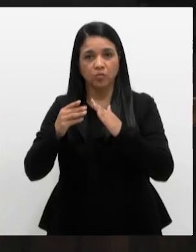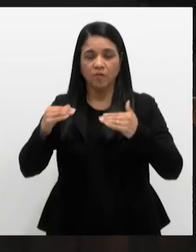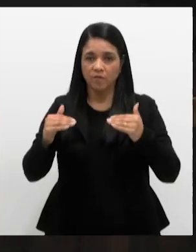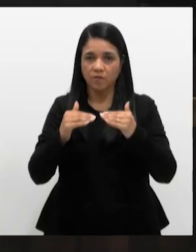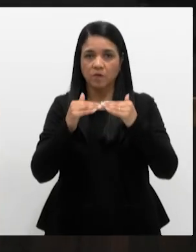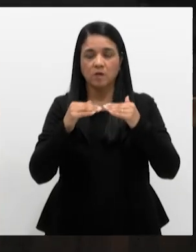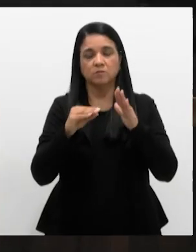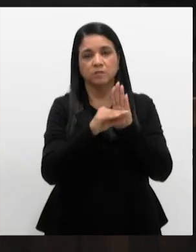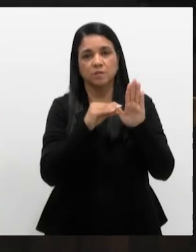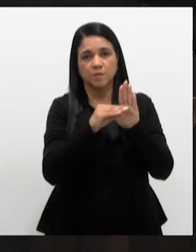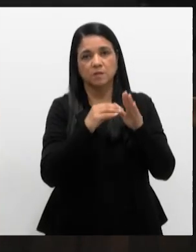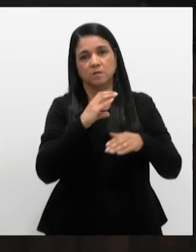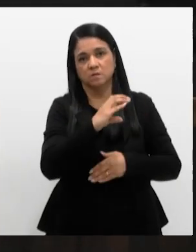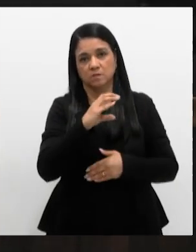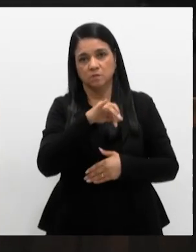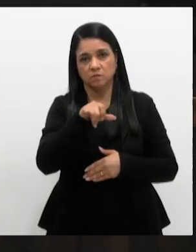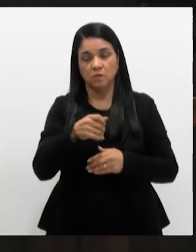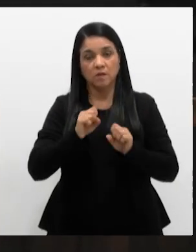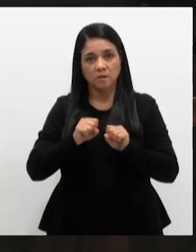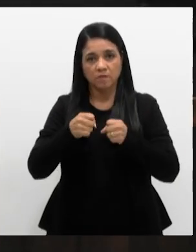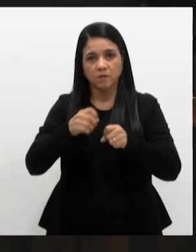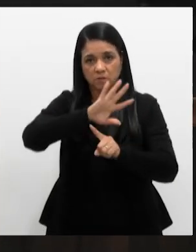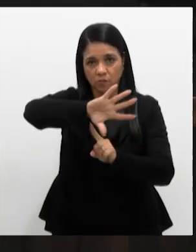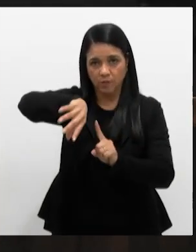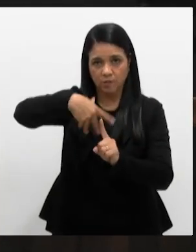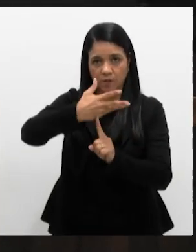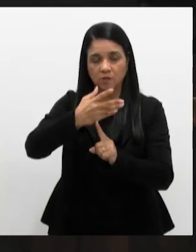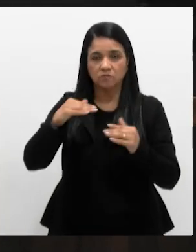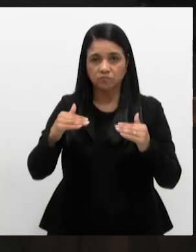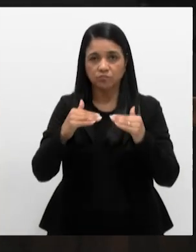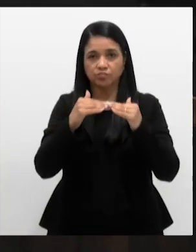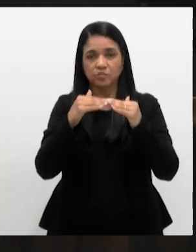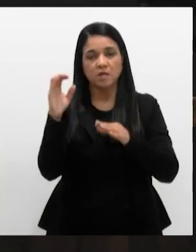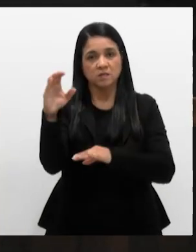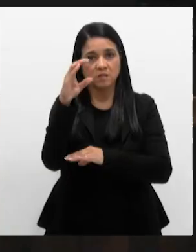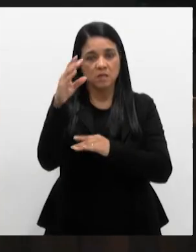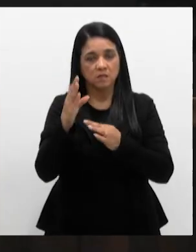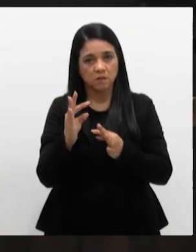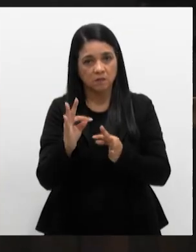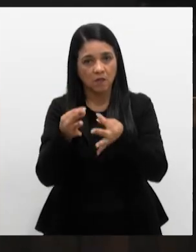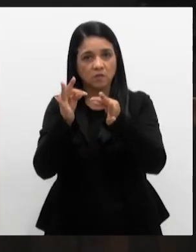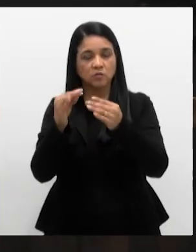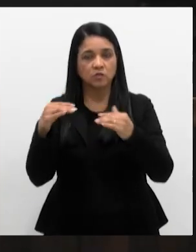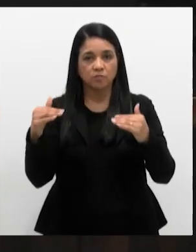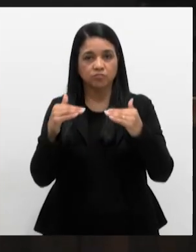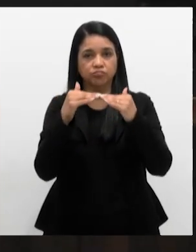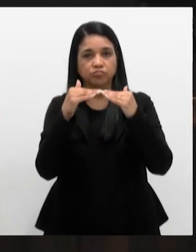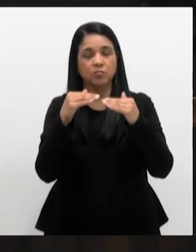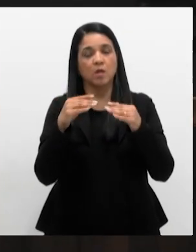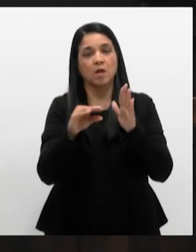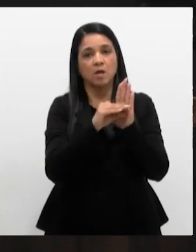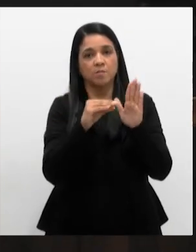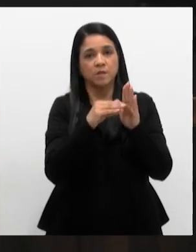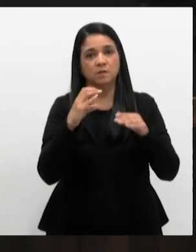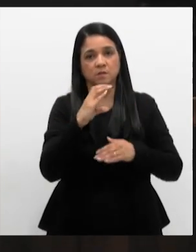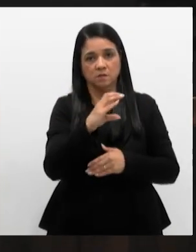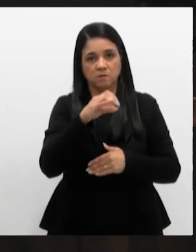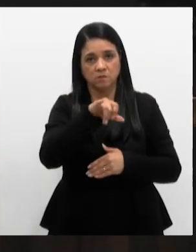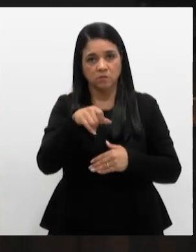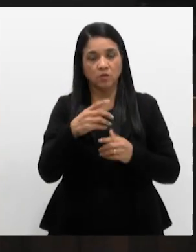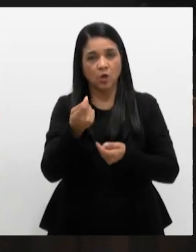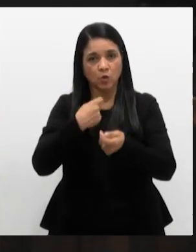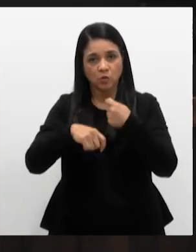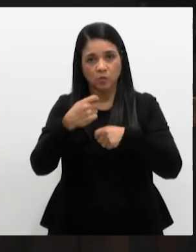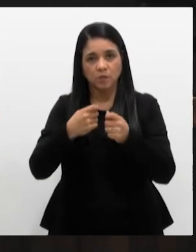da CCJ, de Defesa do Meio Ambiente, favorável, Ciência e Tecnologia, favorável com a emenda da CCJ, de